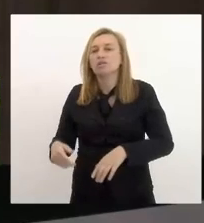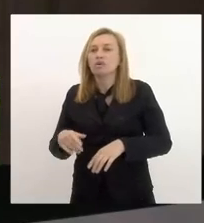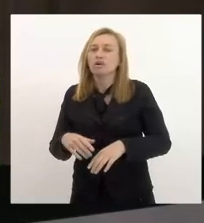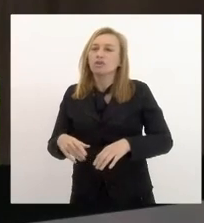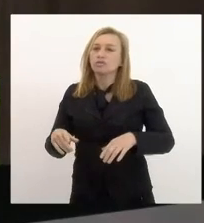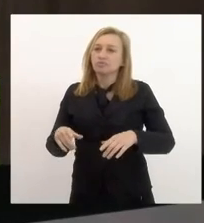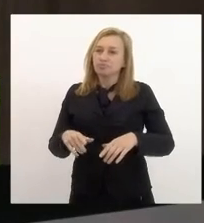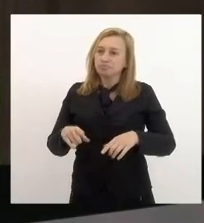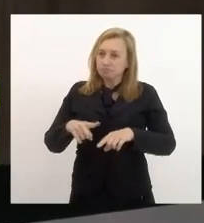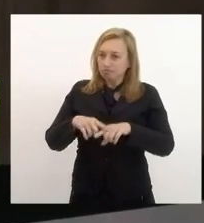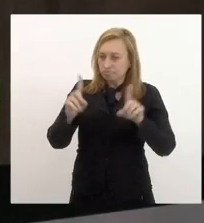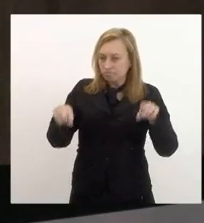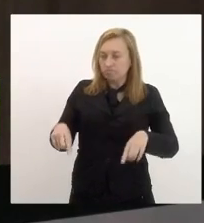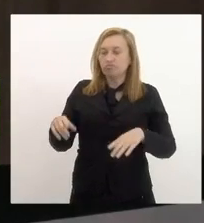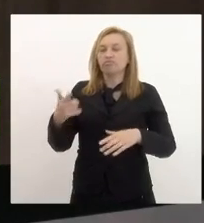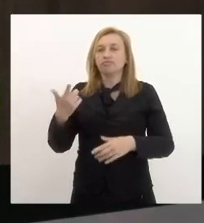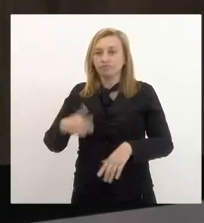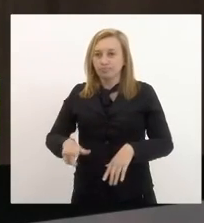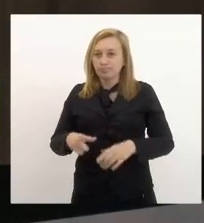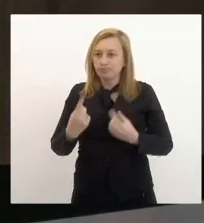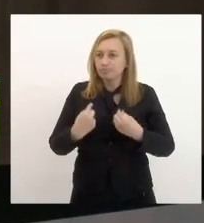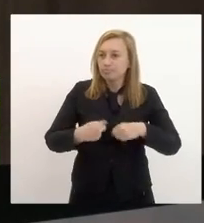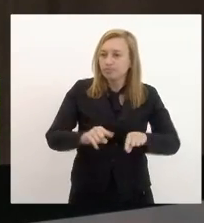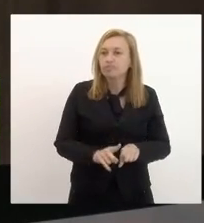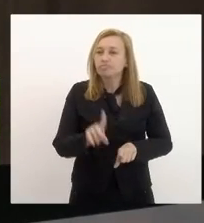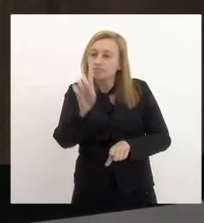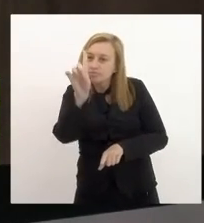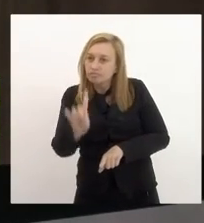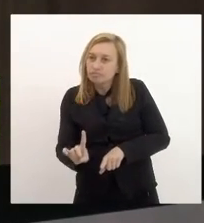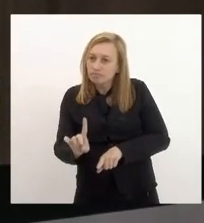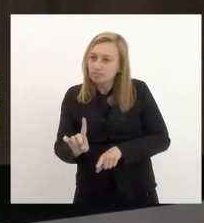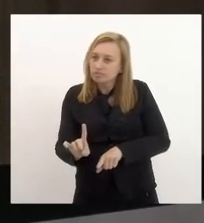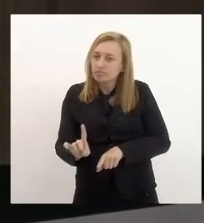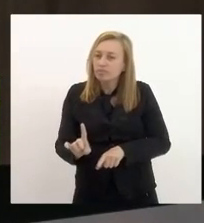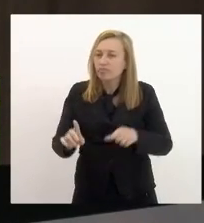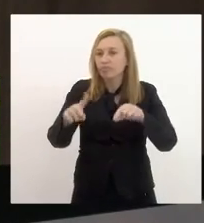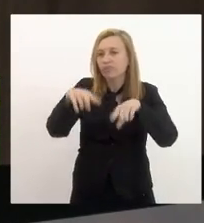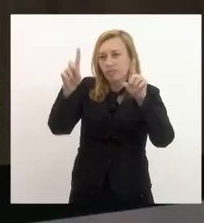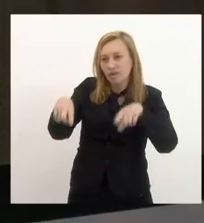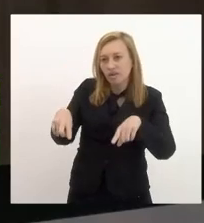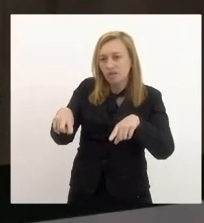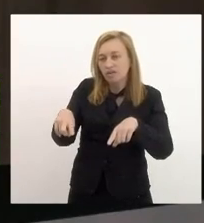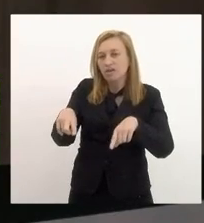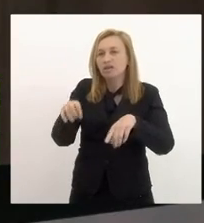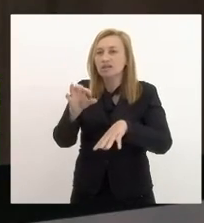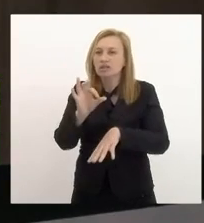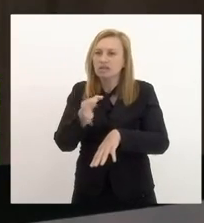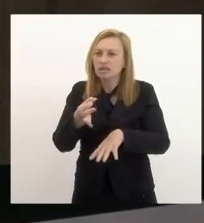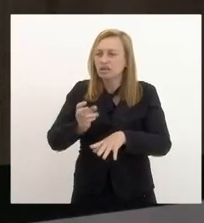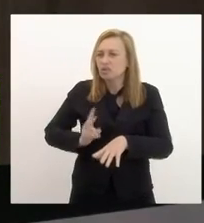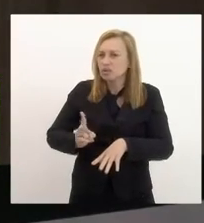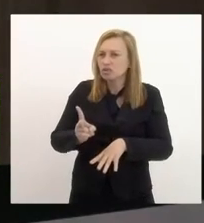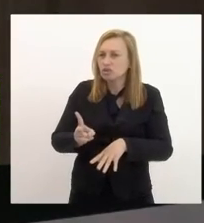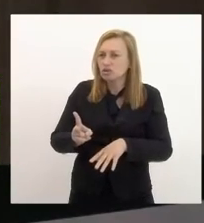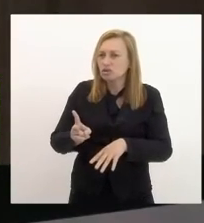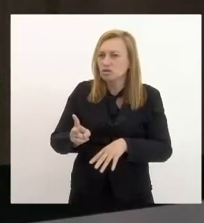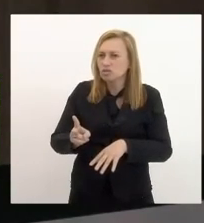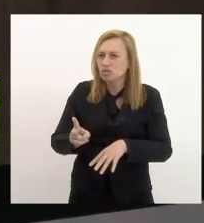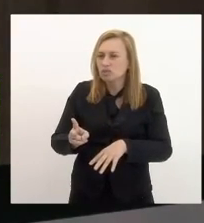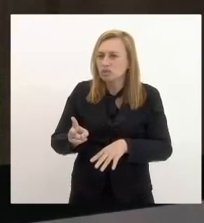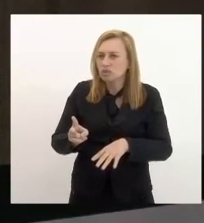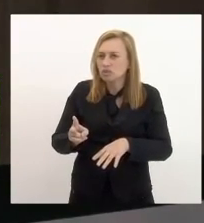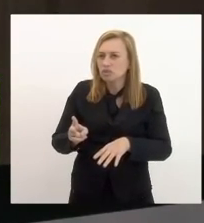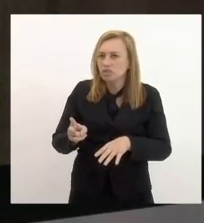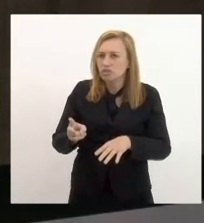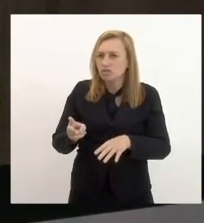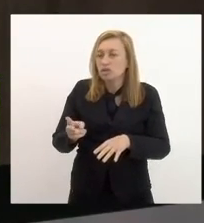vem mais esse Ataque ao direito do servidor que minimamente mantém o nosso poder aquisitivo em